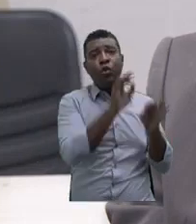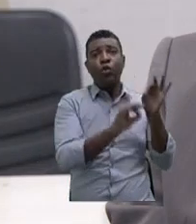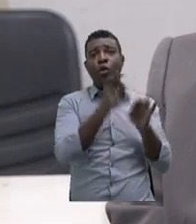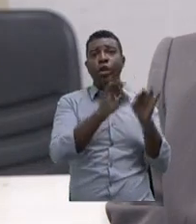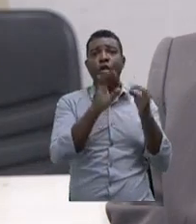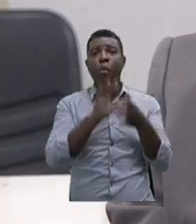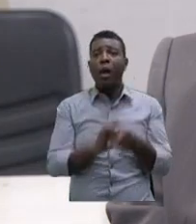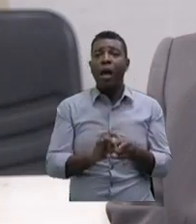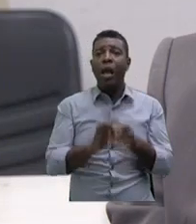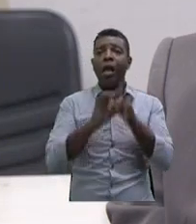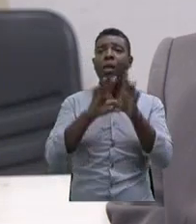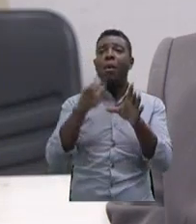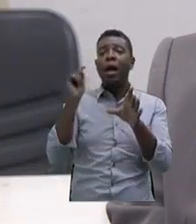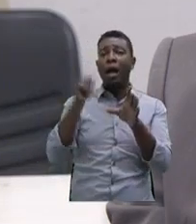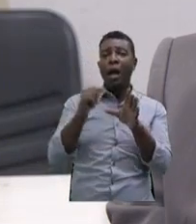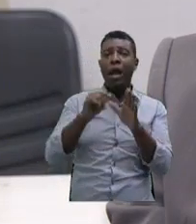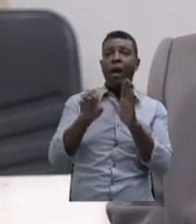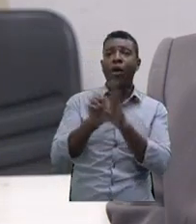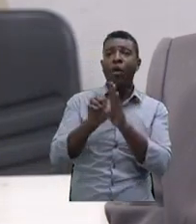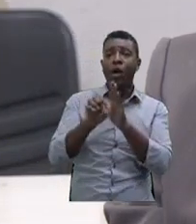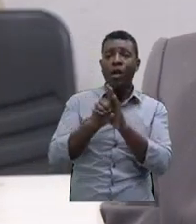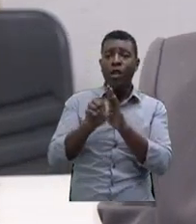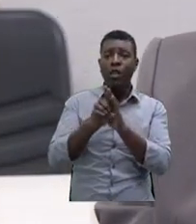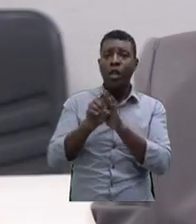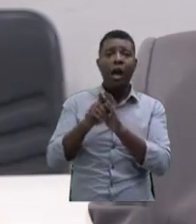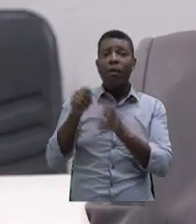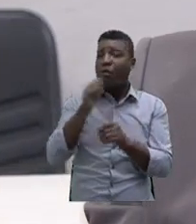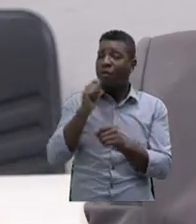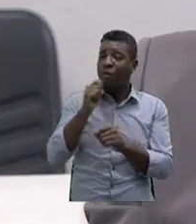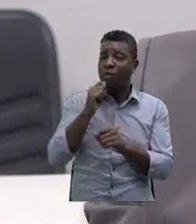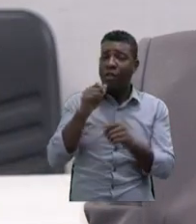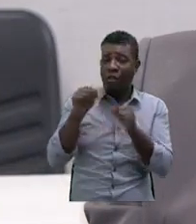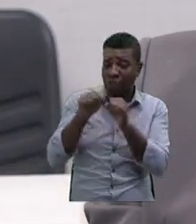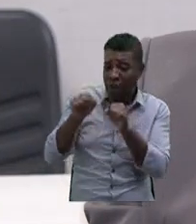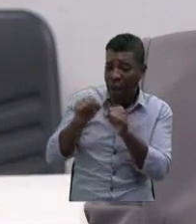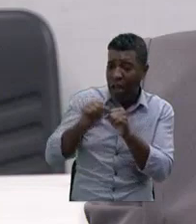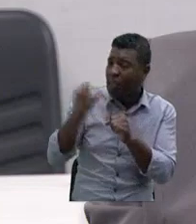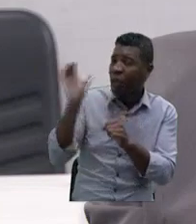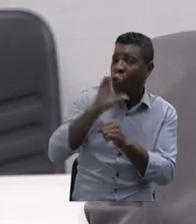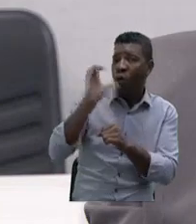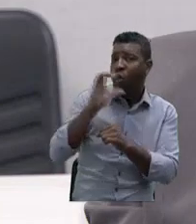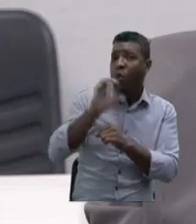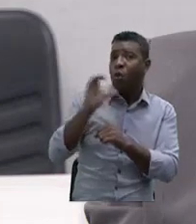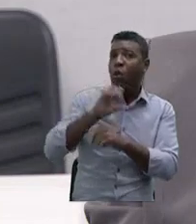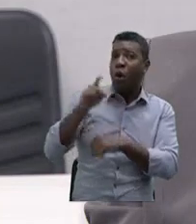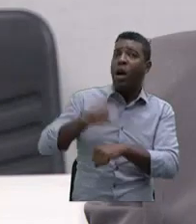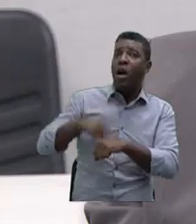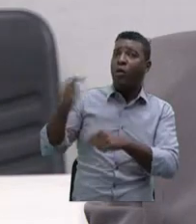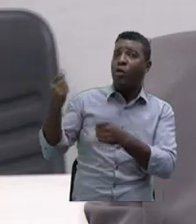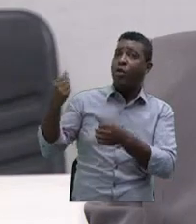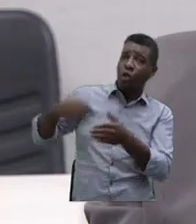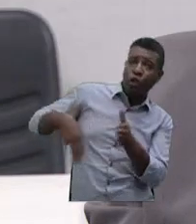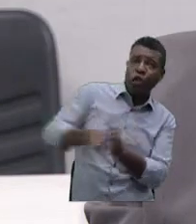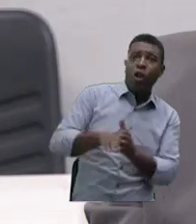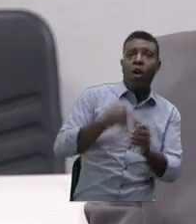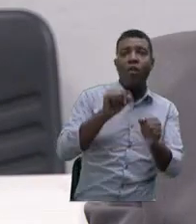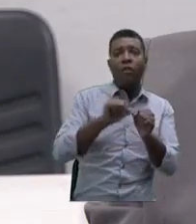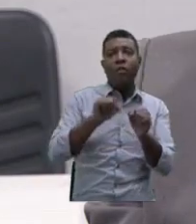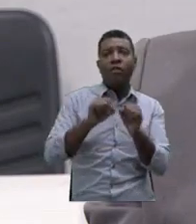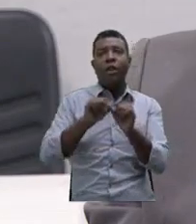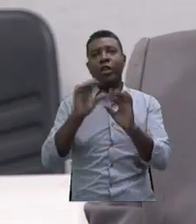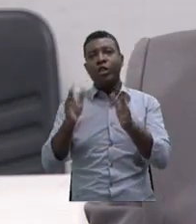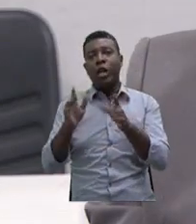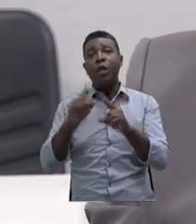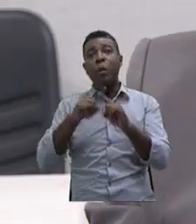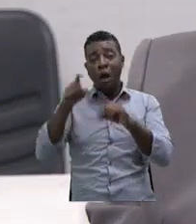os editais. E a ideia é que a gente faça o mais rápido possível, assim que o recurso chegar. Tá? Então, mas, nesse momento, nós